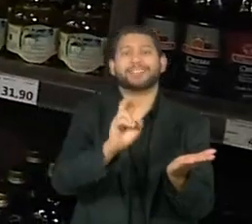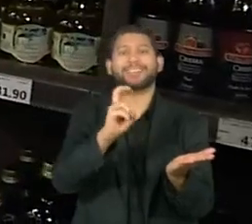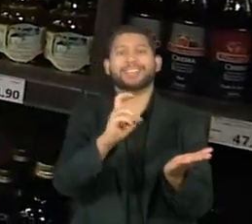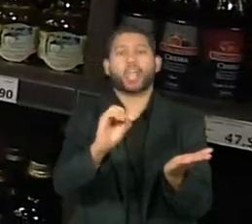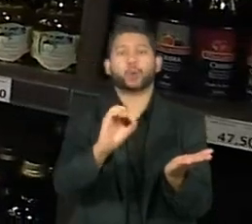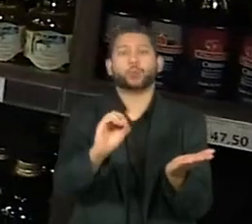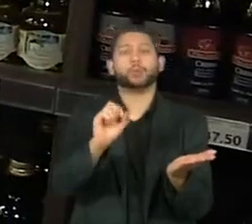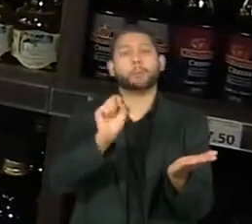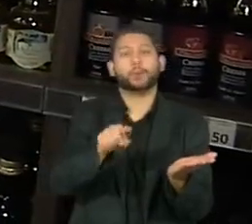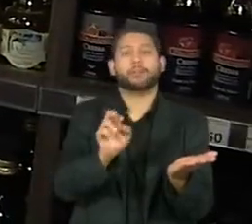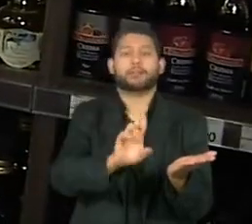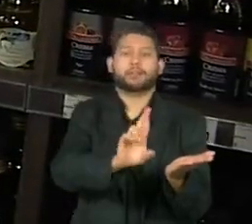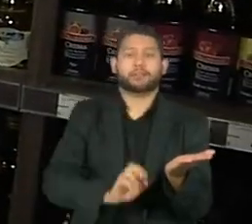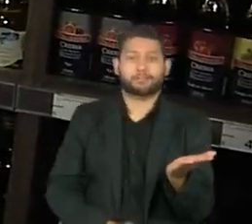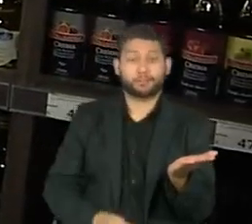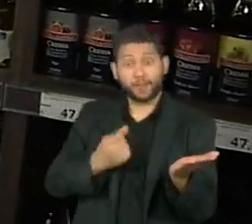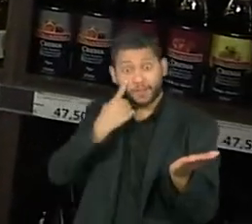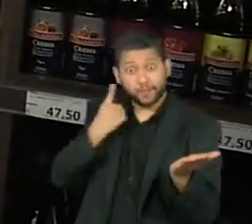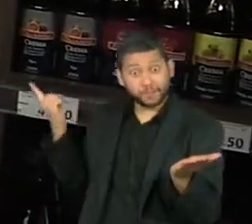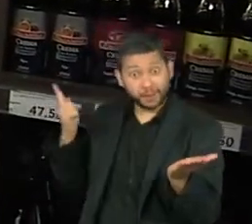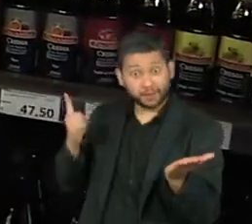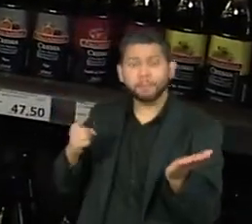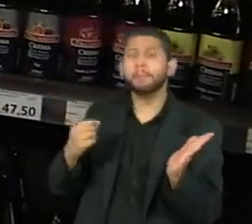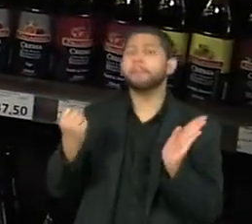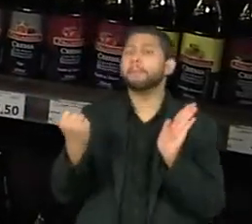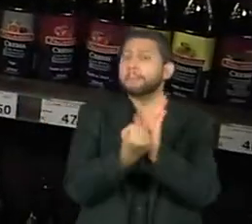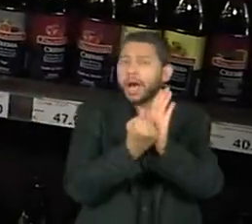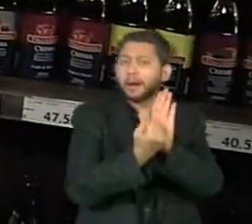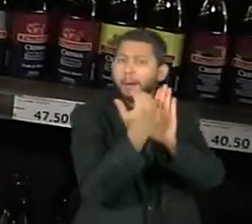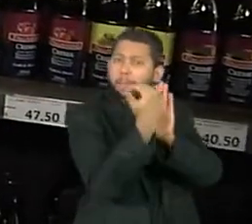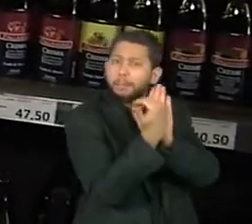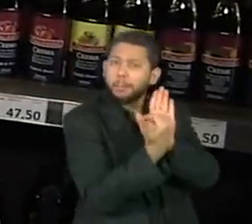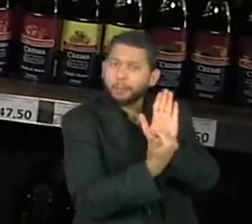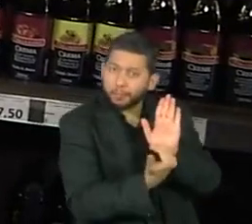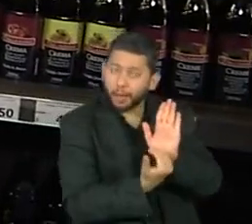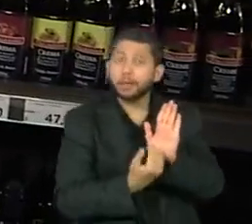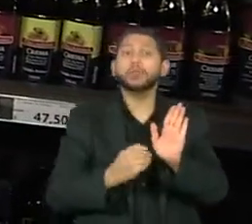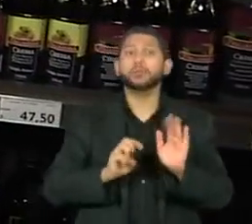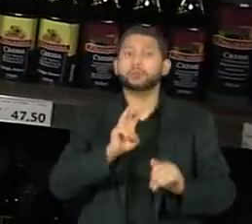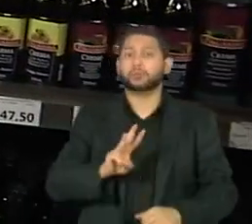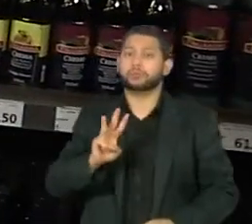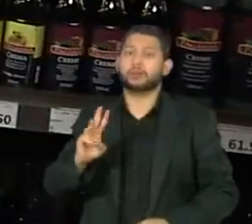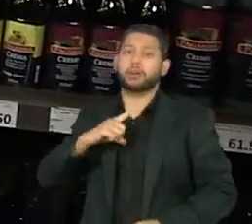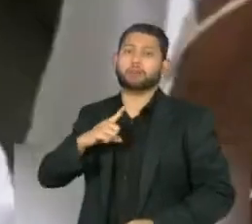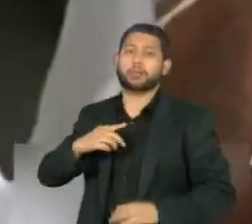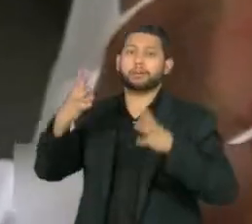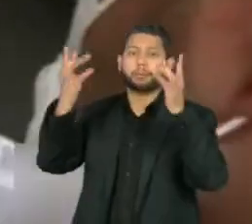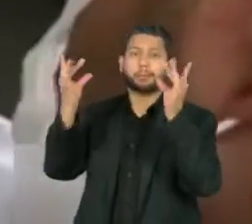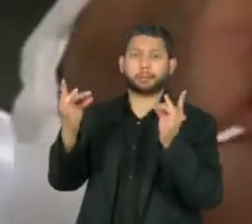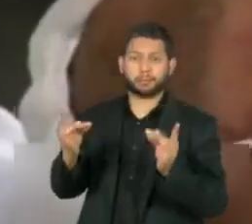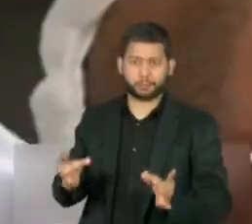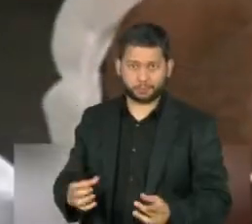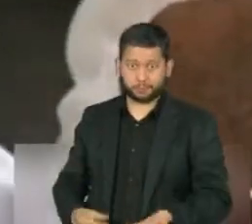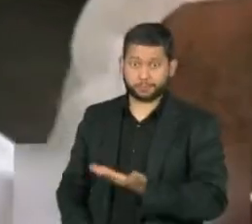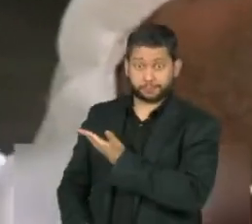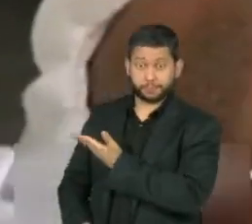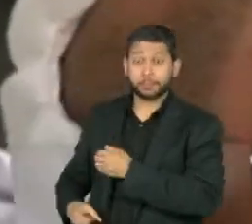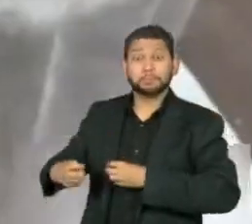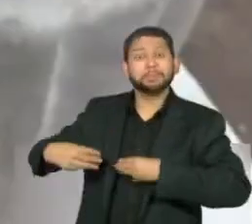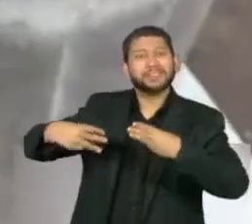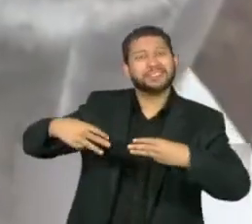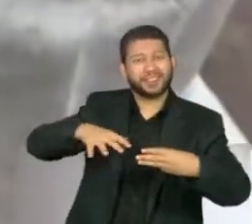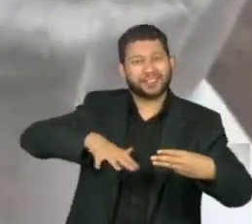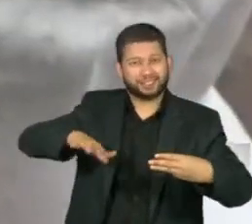lista completa das marcas suspensas está disponível no site do Ministério da Agricultura, Pecuária e Abastecimento. De acordo com o Ministério,